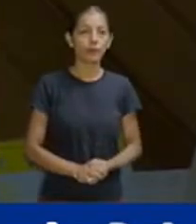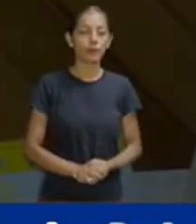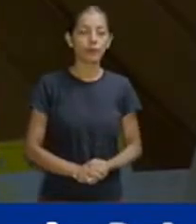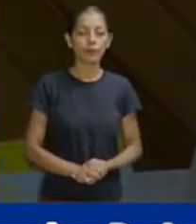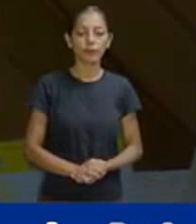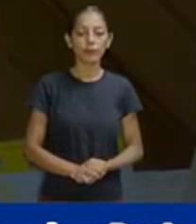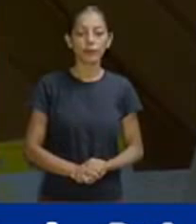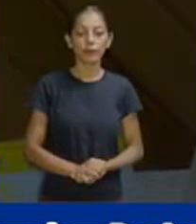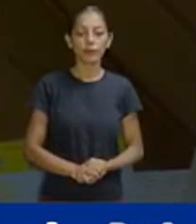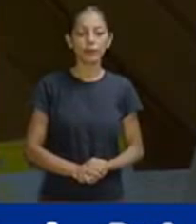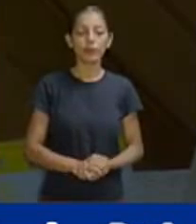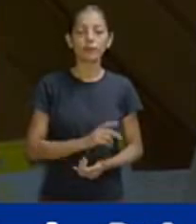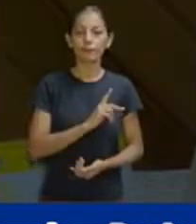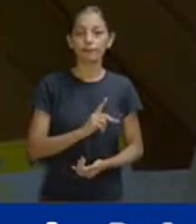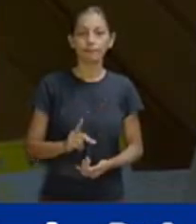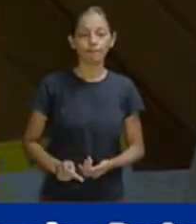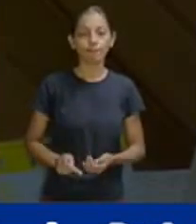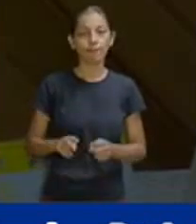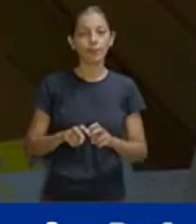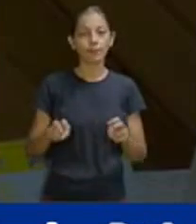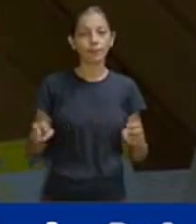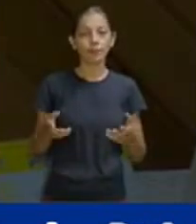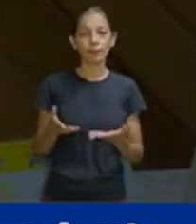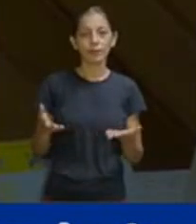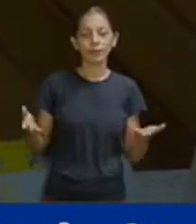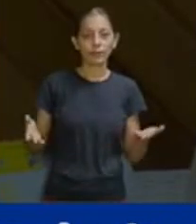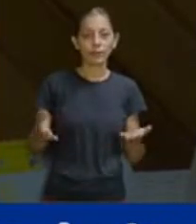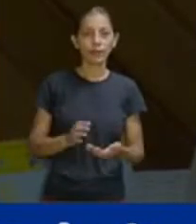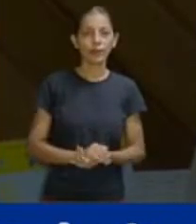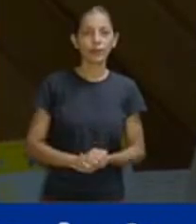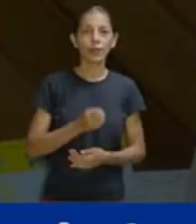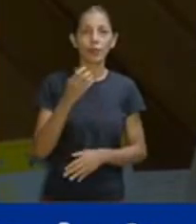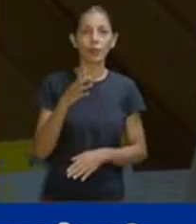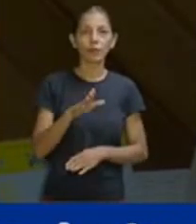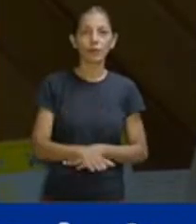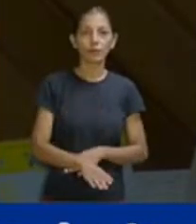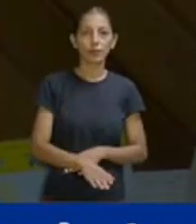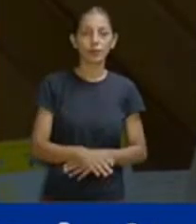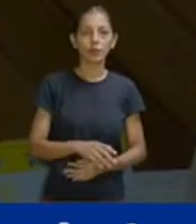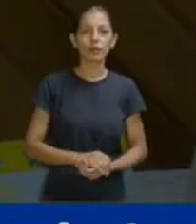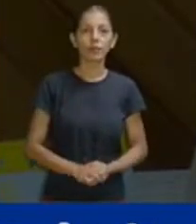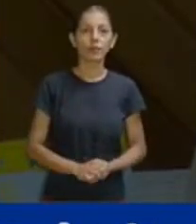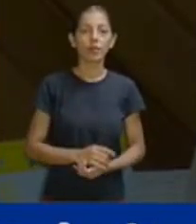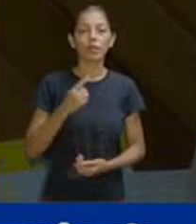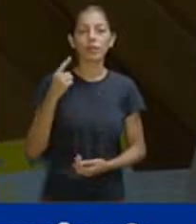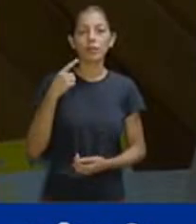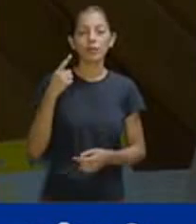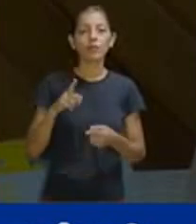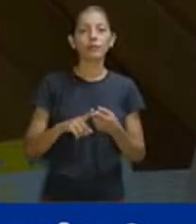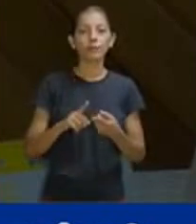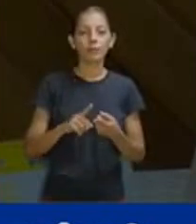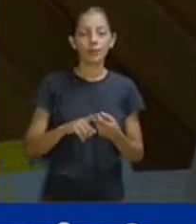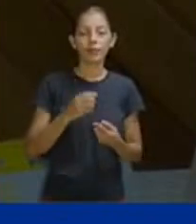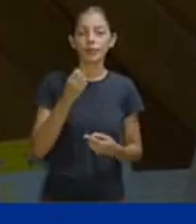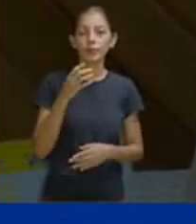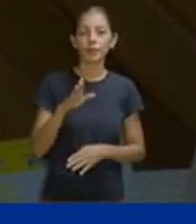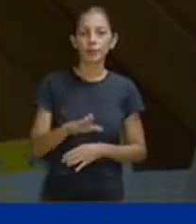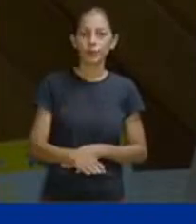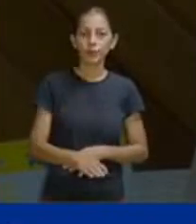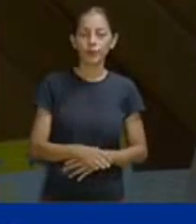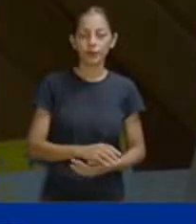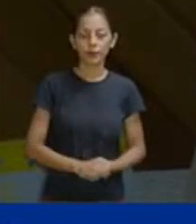presidente, eminentes pares, doutor procurador da juíza regional Paula eleitoral, Santos. Ela é branca, de cabelos castanhos escuros, advogada também, lisos, longos, elaborado na